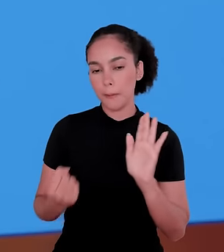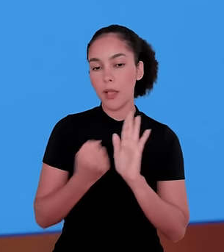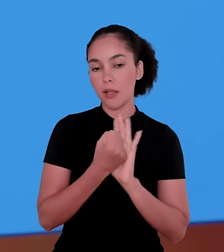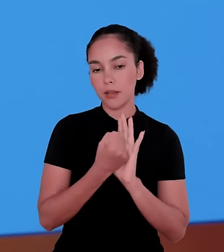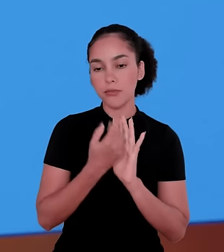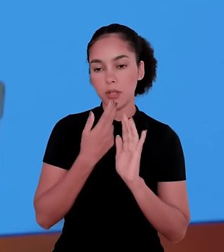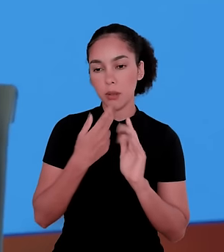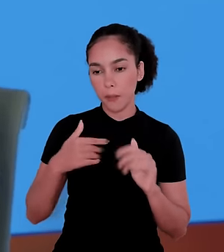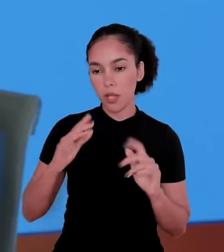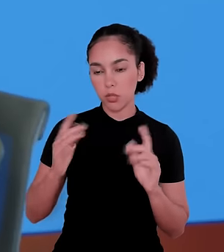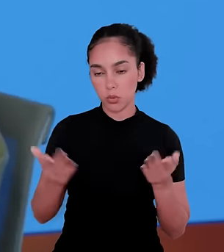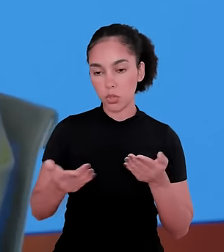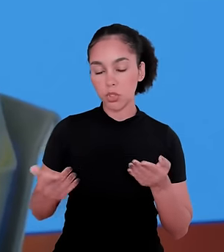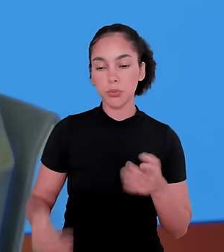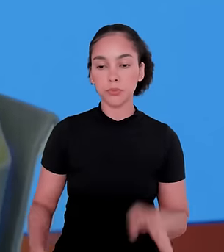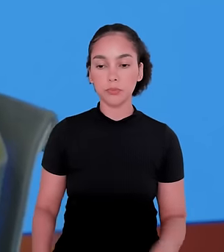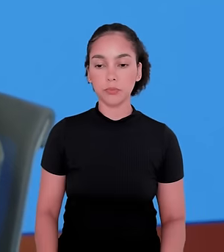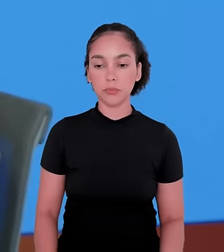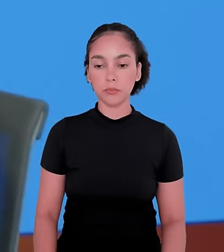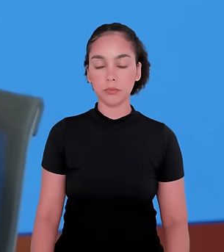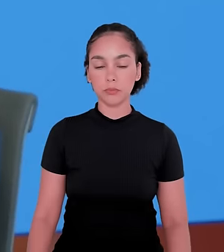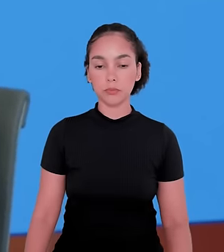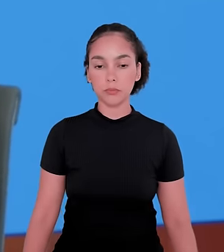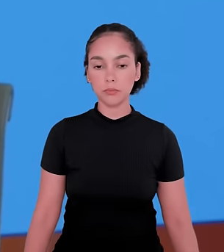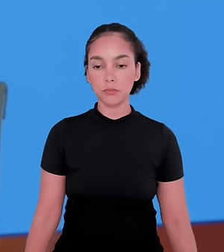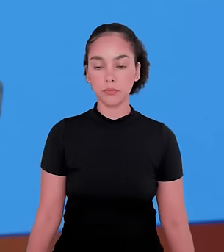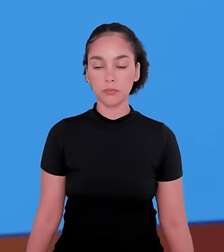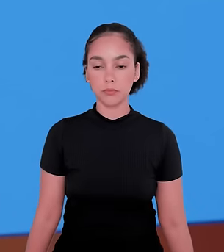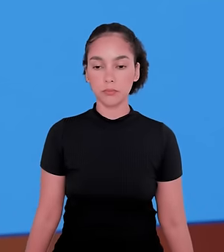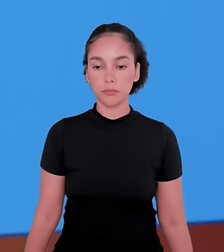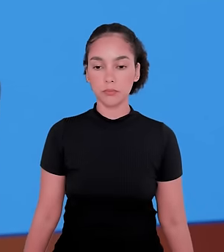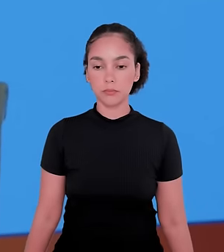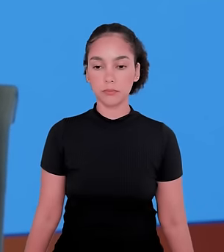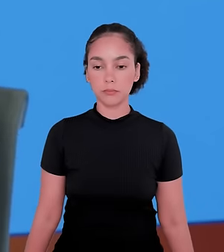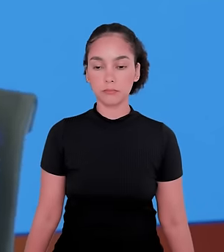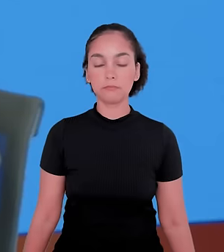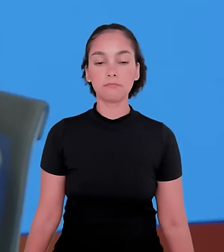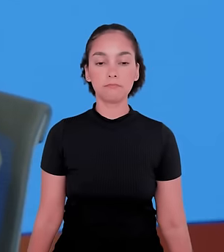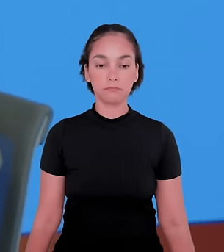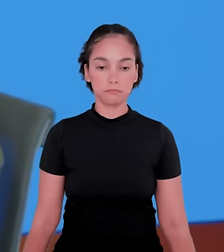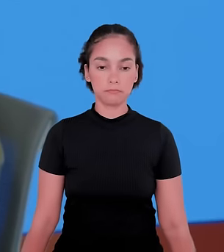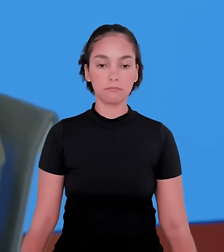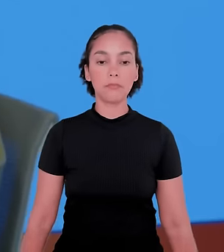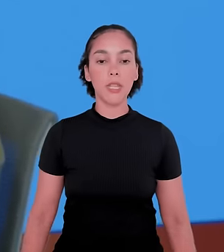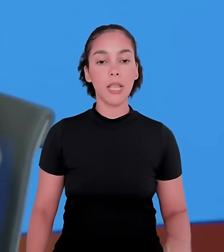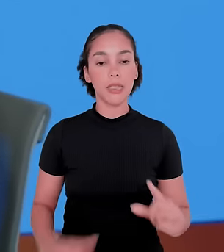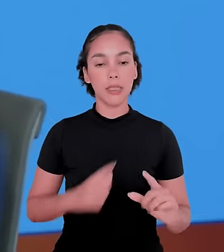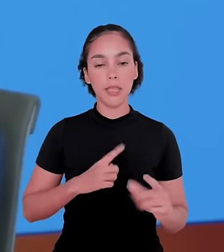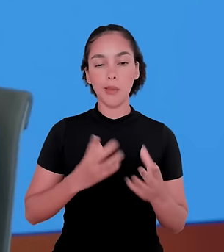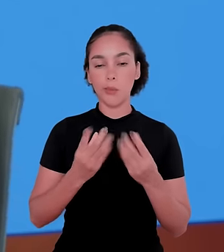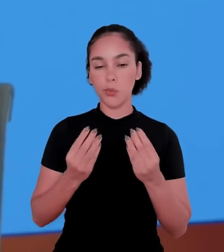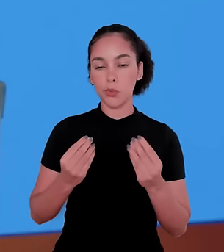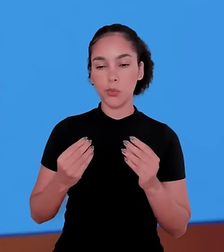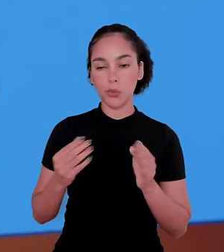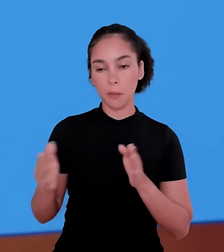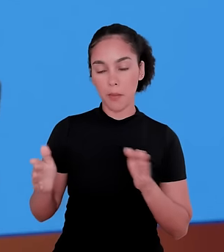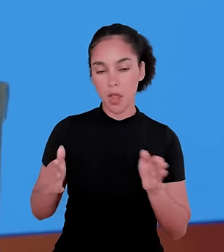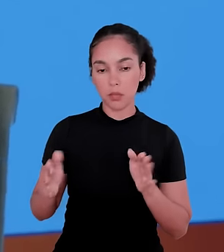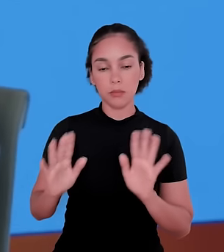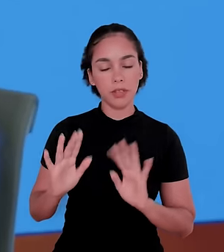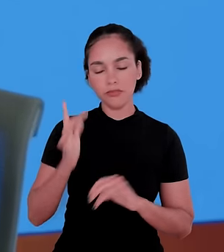tava trabalhando mais aqui hoje eh a marca tem vários prazos Tá mas é facilmente